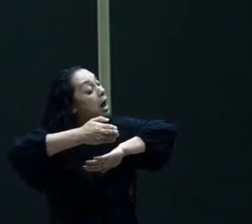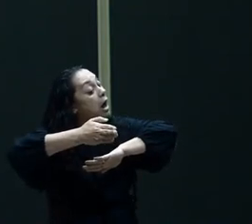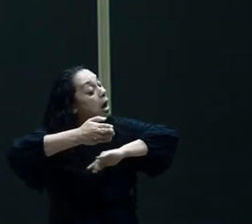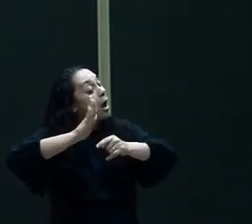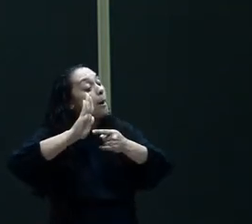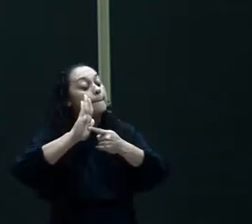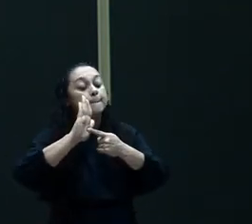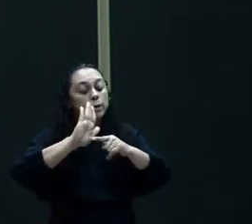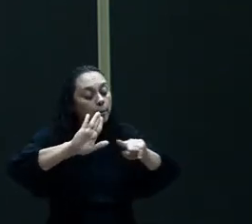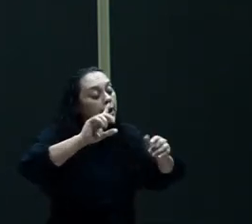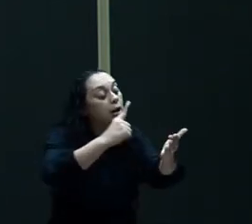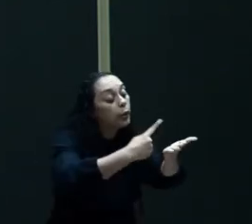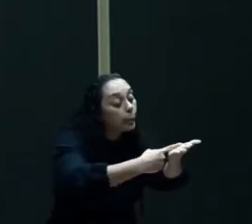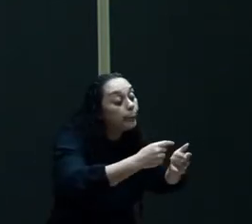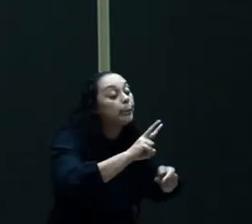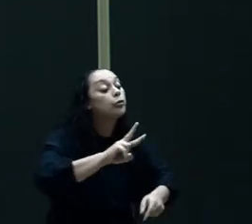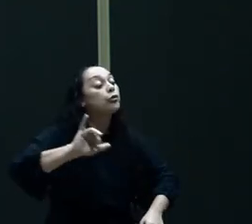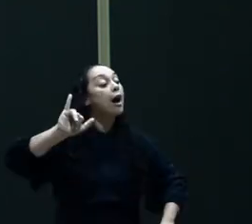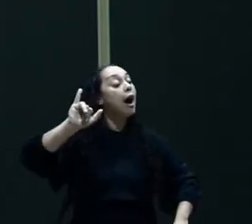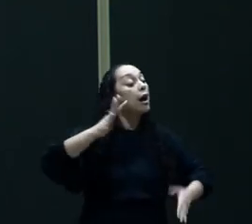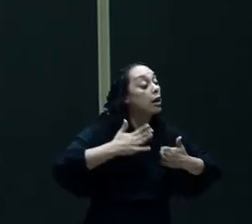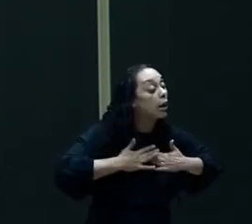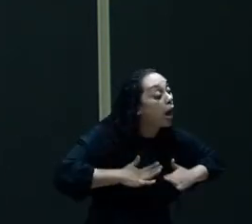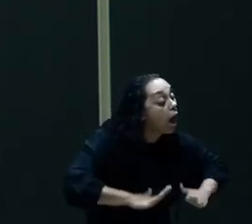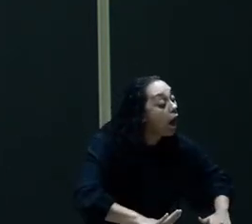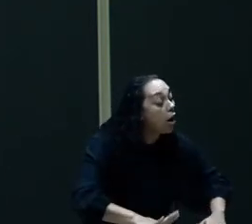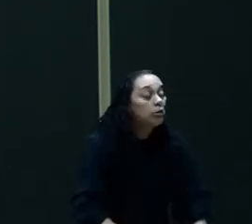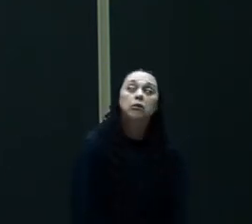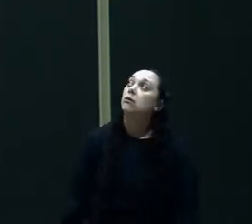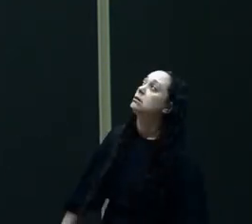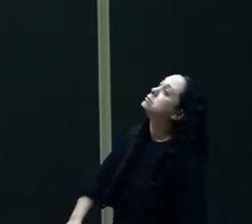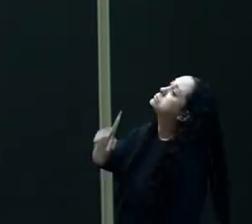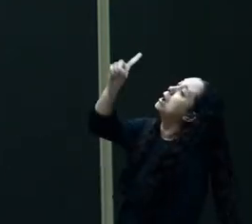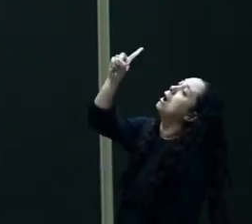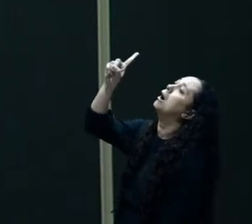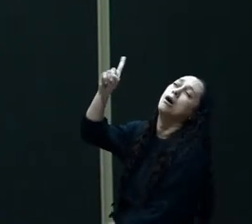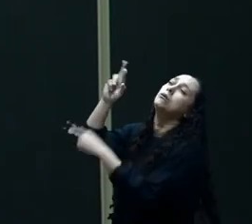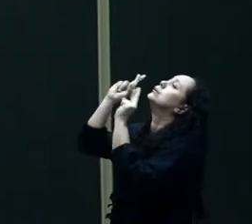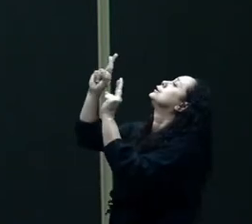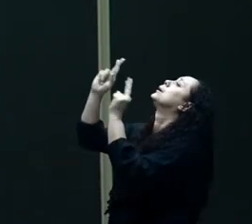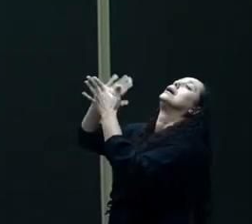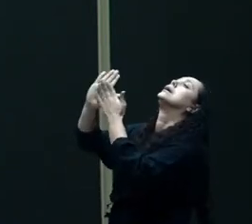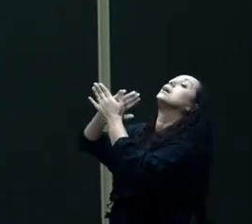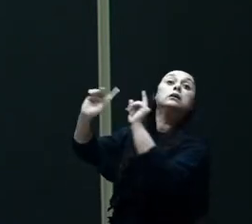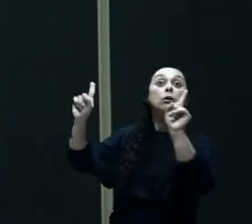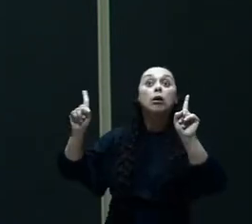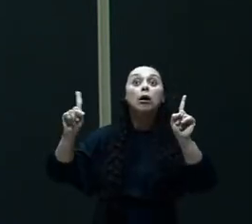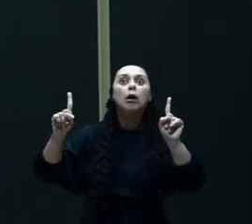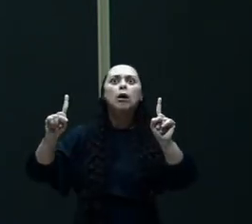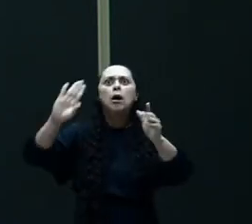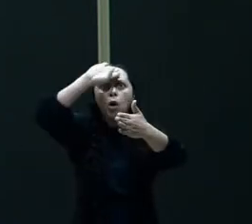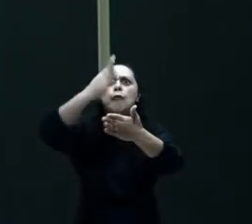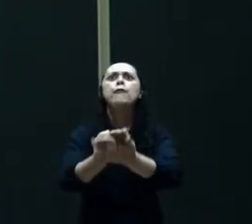calma mas pastor eu não tenho mais esperança a palavra de Deus nos diz o seguinte confia confia no